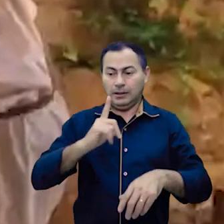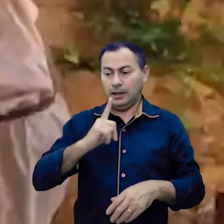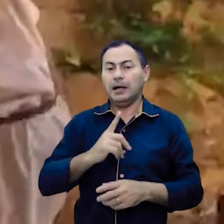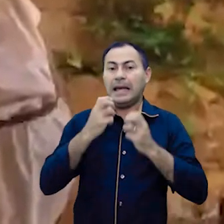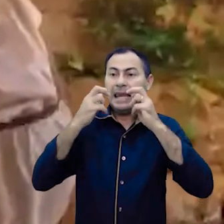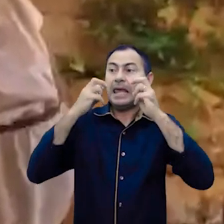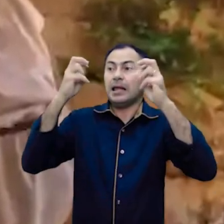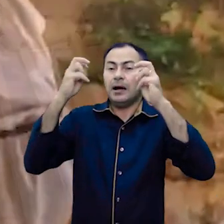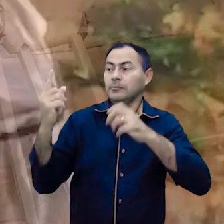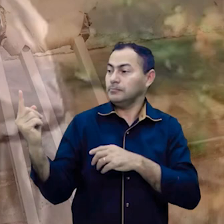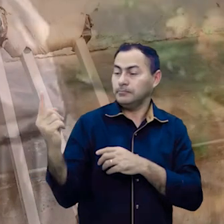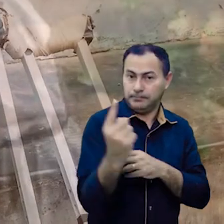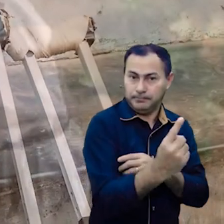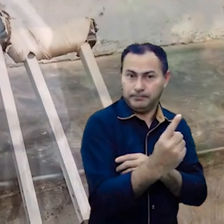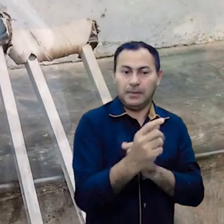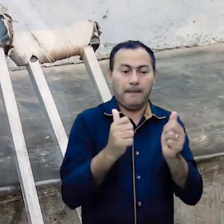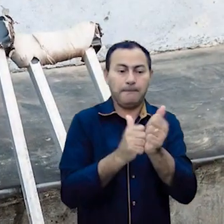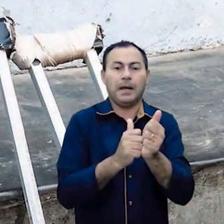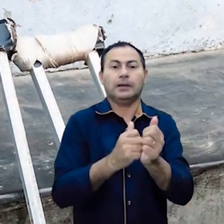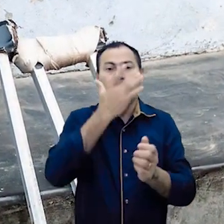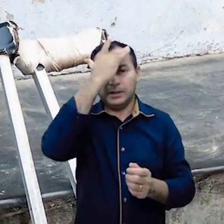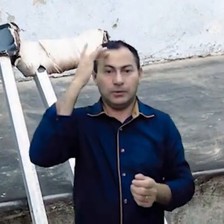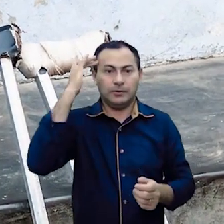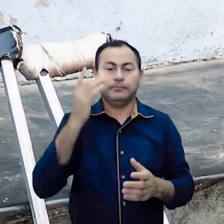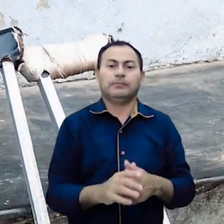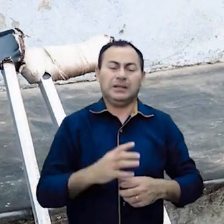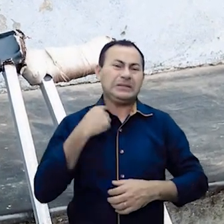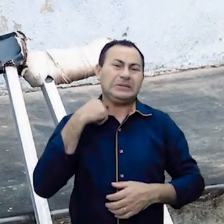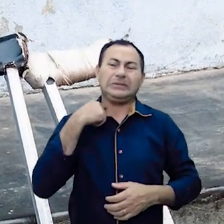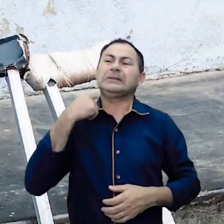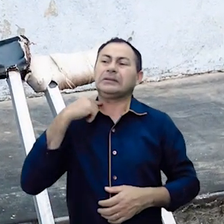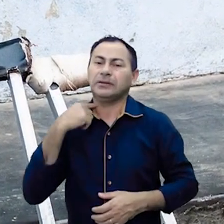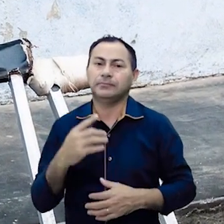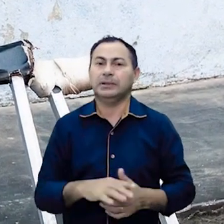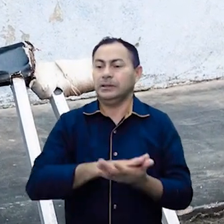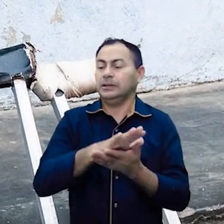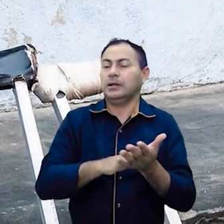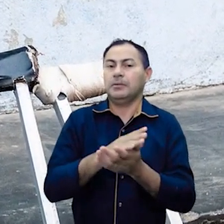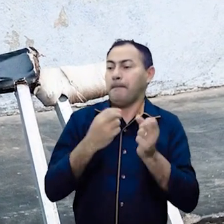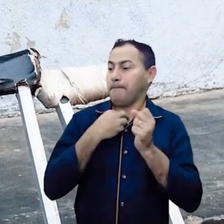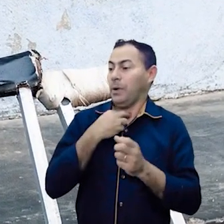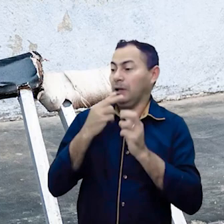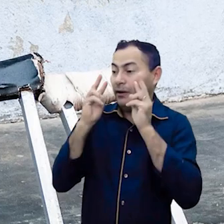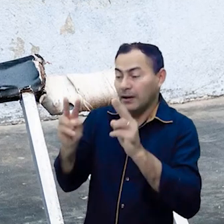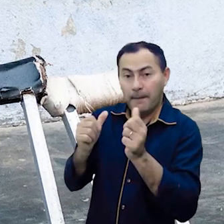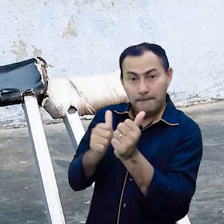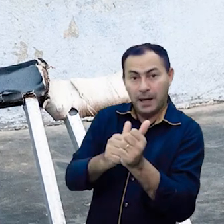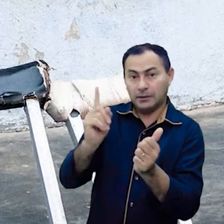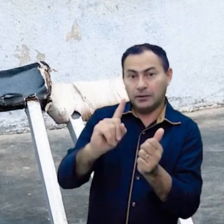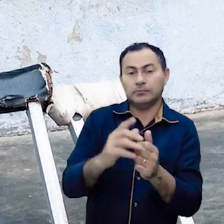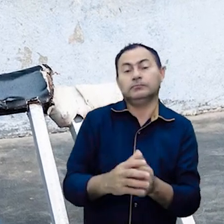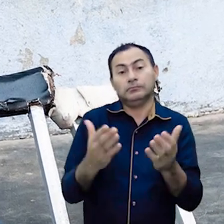lepra ele teria que gritar quando passava perto de uma pessoa sujo sujo e ninguém poderia